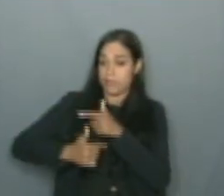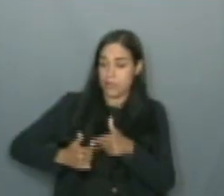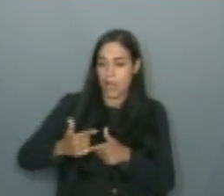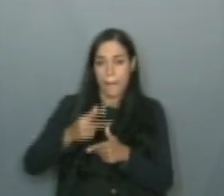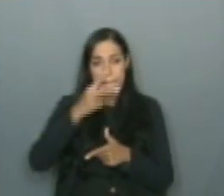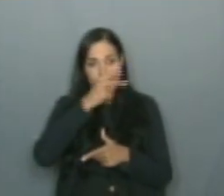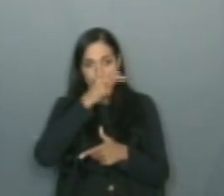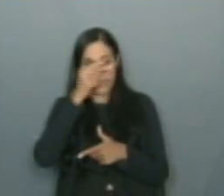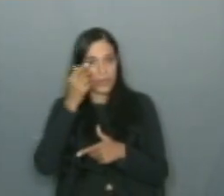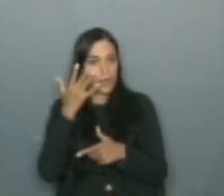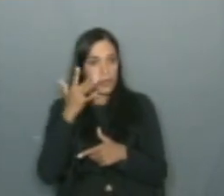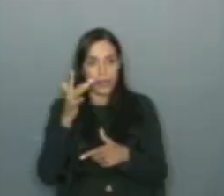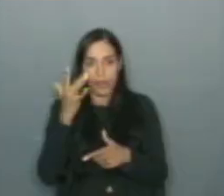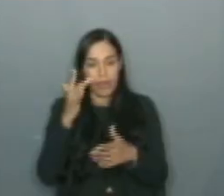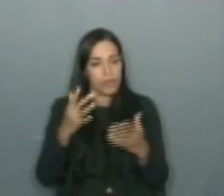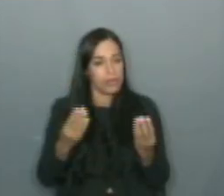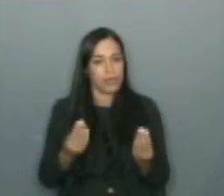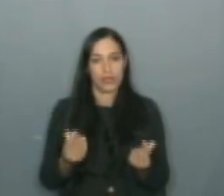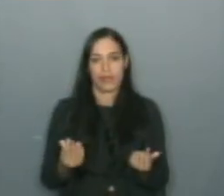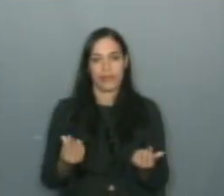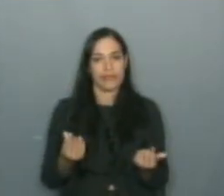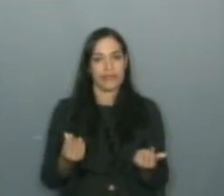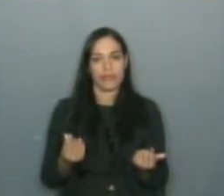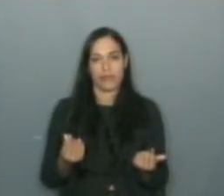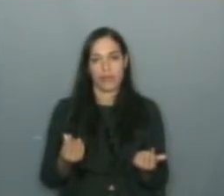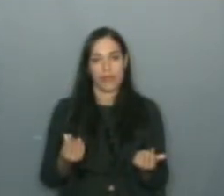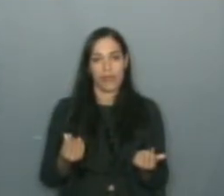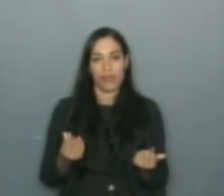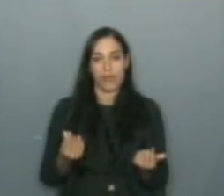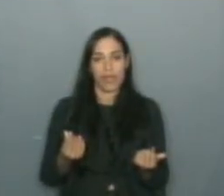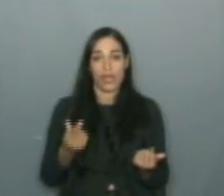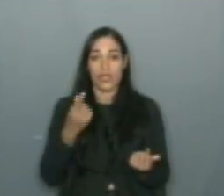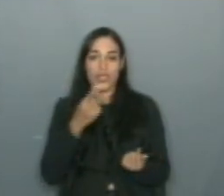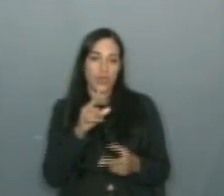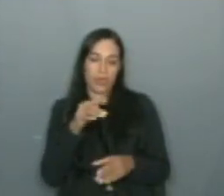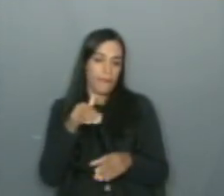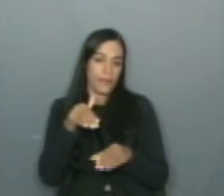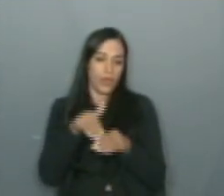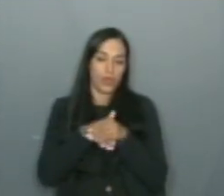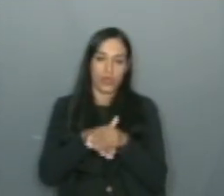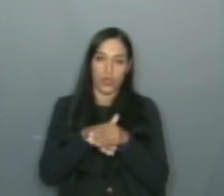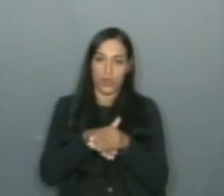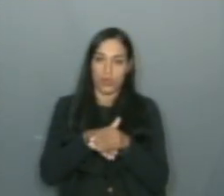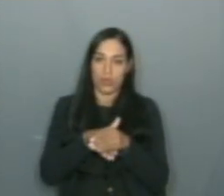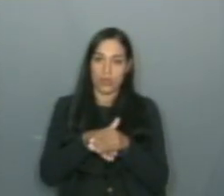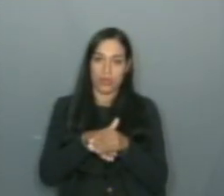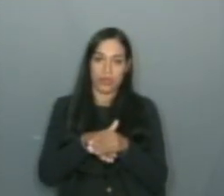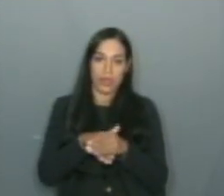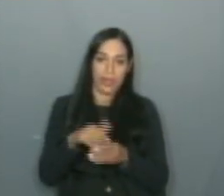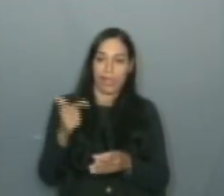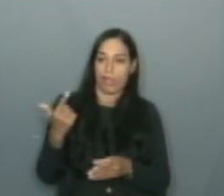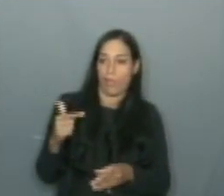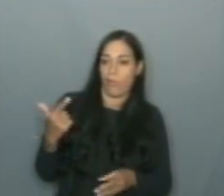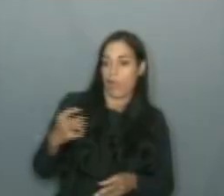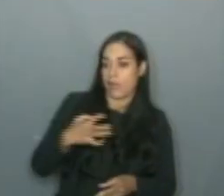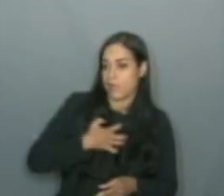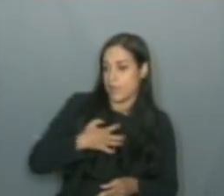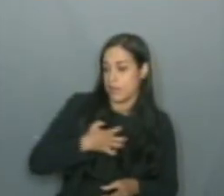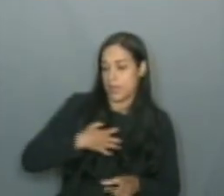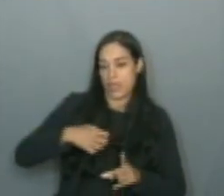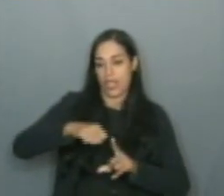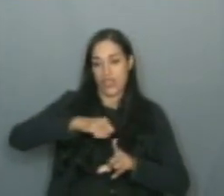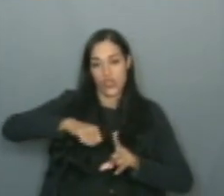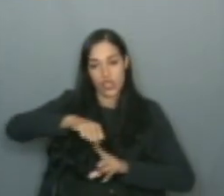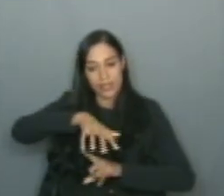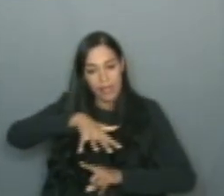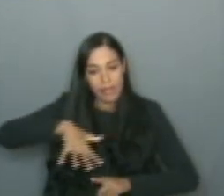entende isso. E é prático. Sabe por que não entende? Porque isso não dá voto. Porque já não há mais sensibilidade da